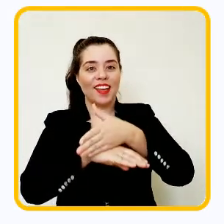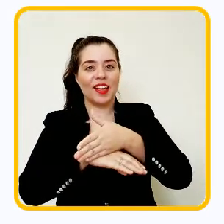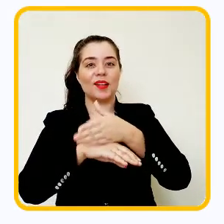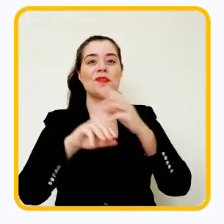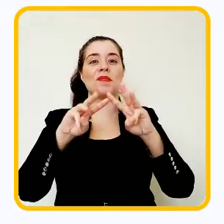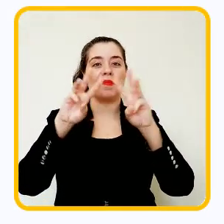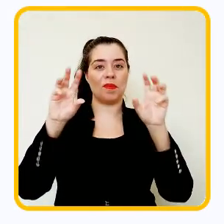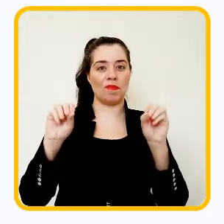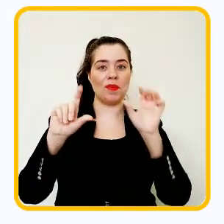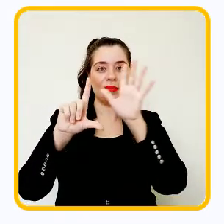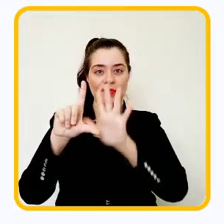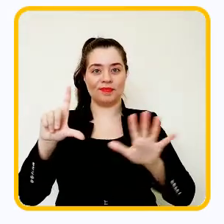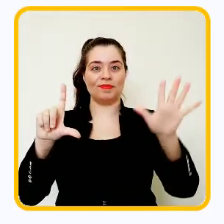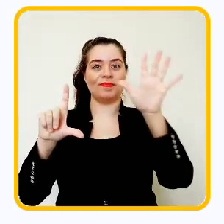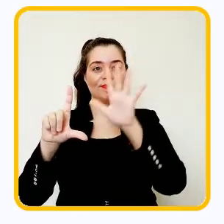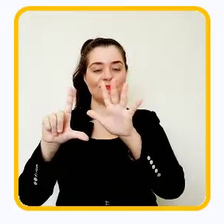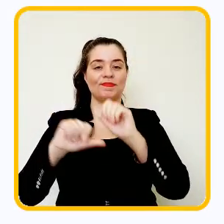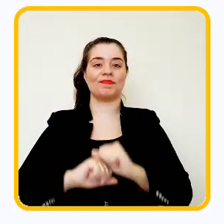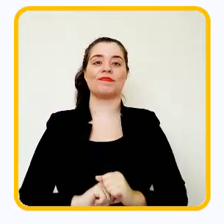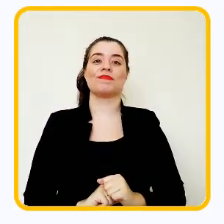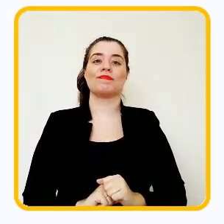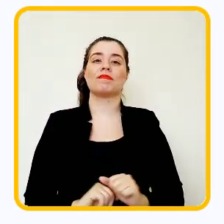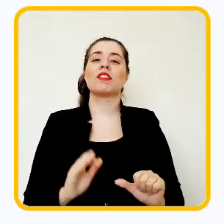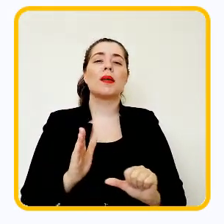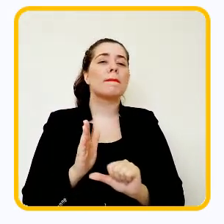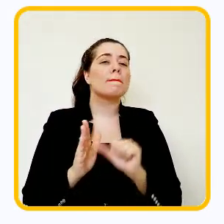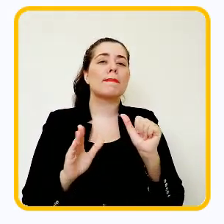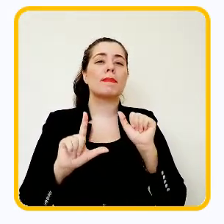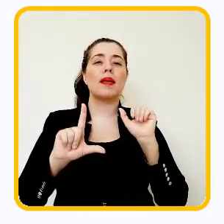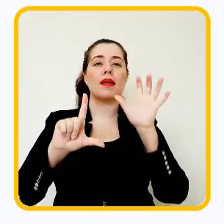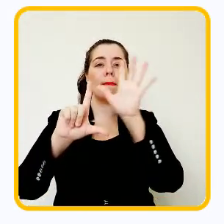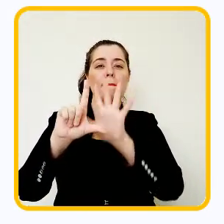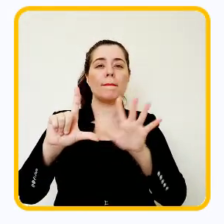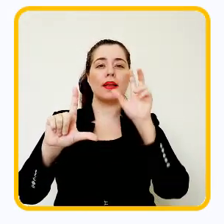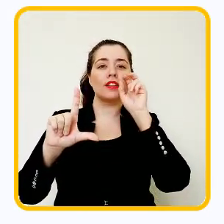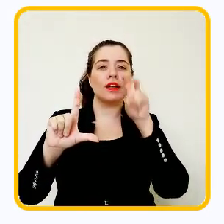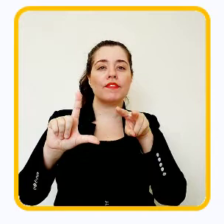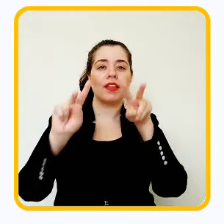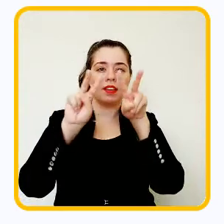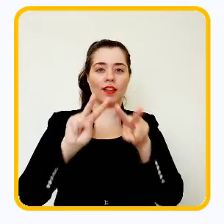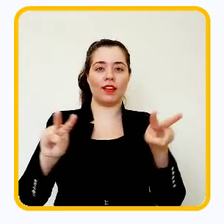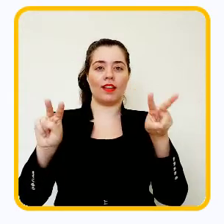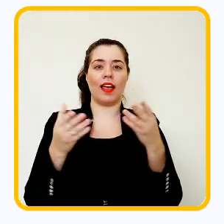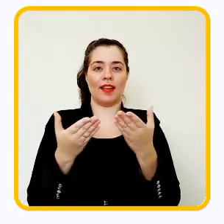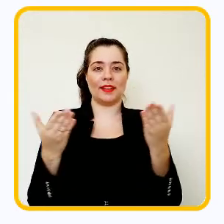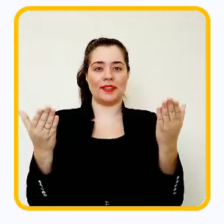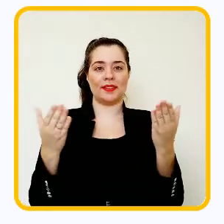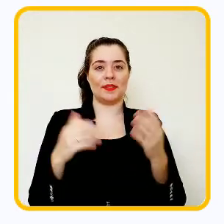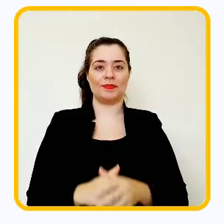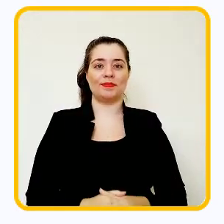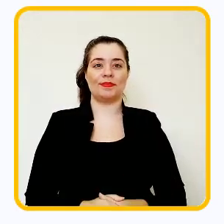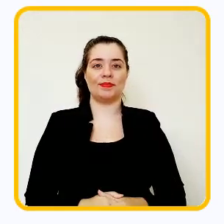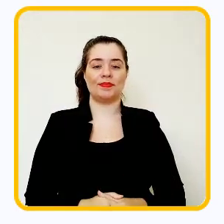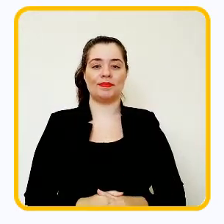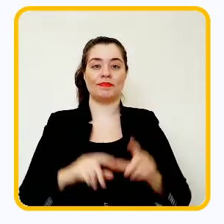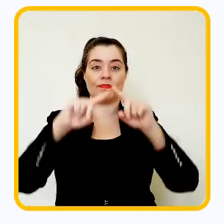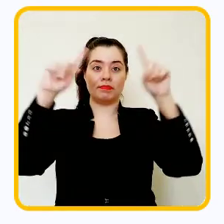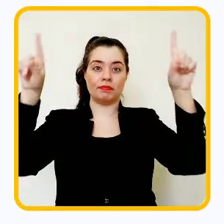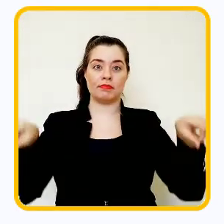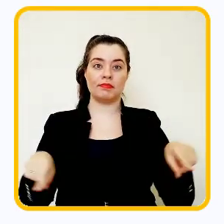Depois de realizar o seu acesso ao ambiente virtual, a primeira página que você irá visualizar é